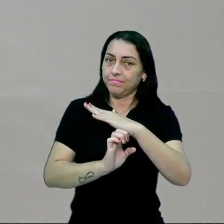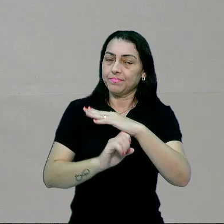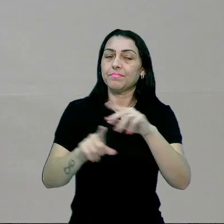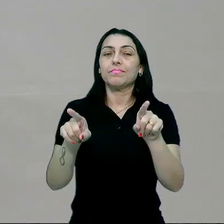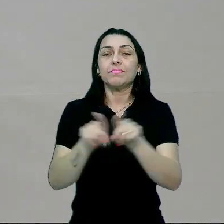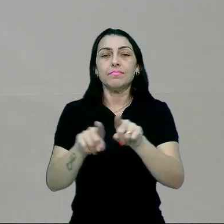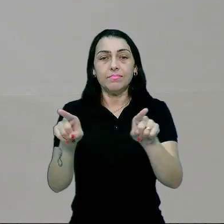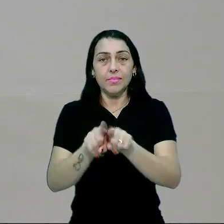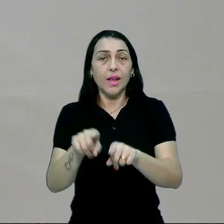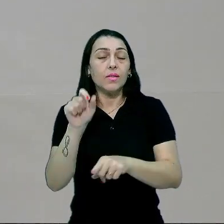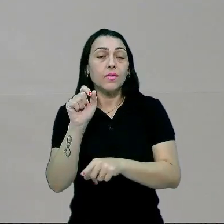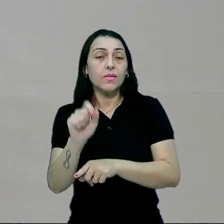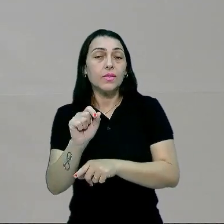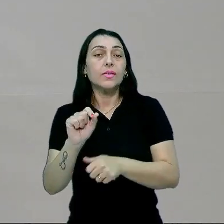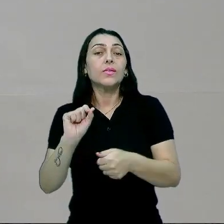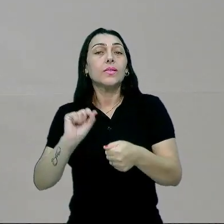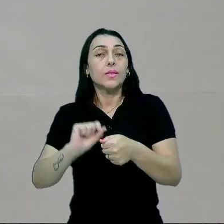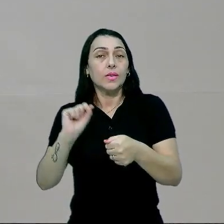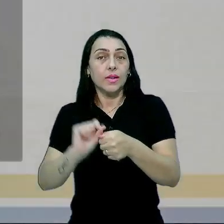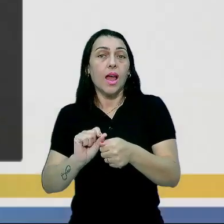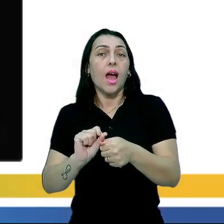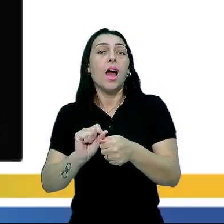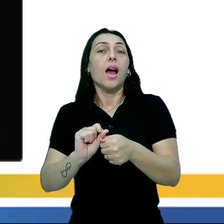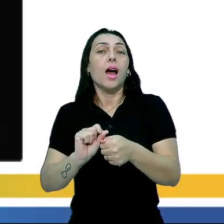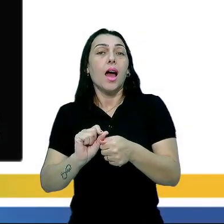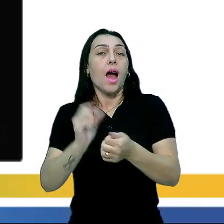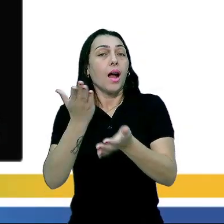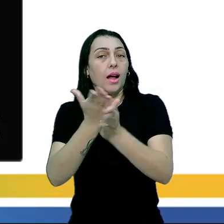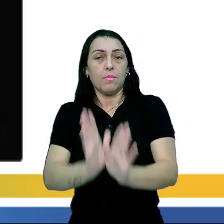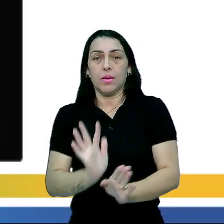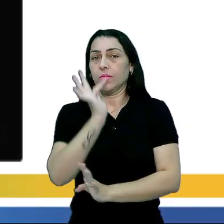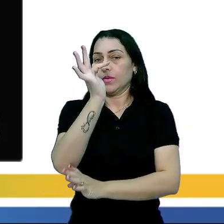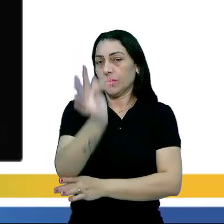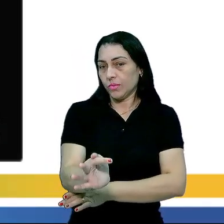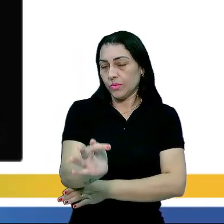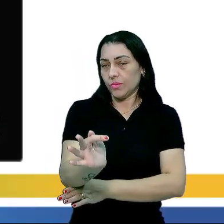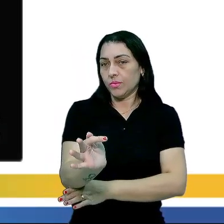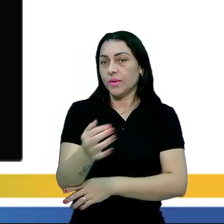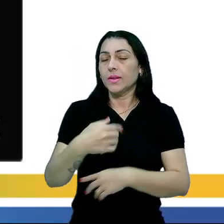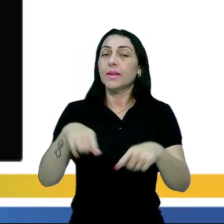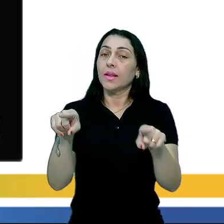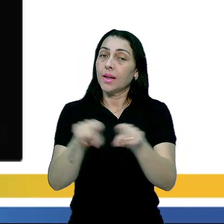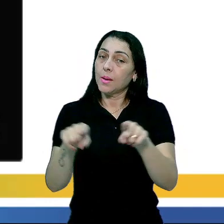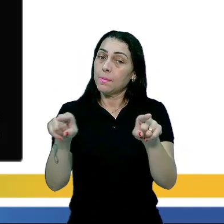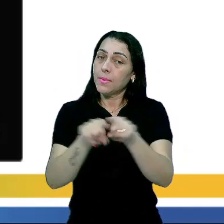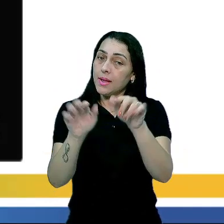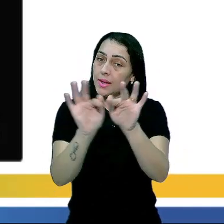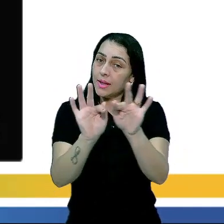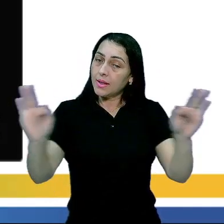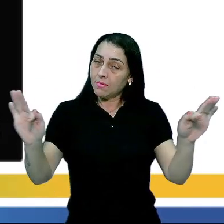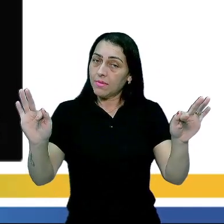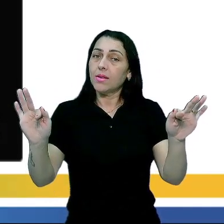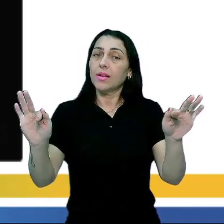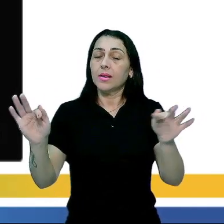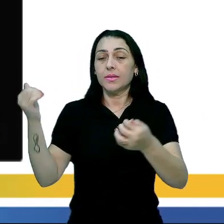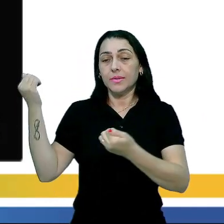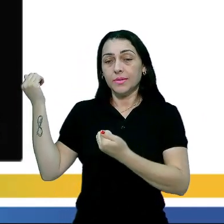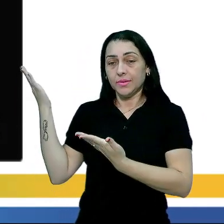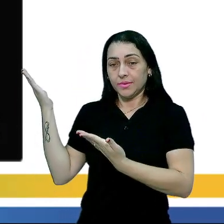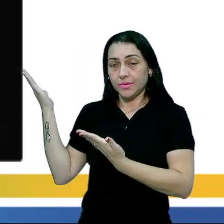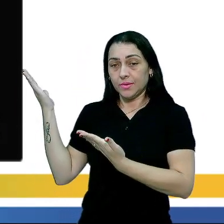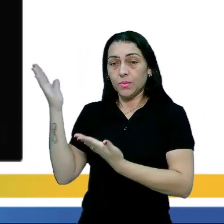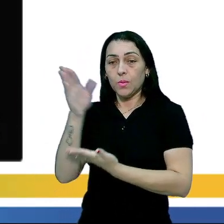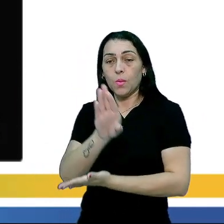está com certeza fadado ao fracasso. Agora, além dessa frase de impacto do